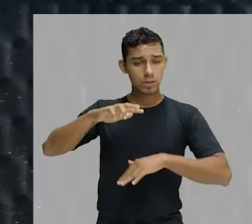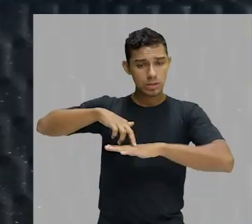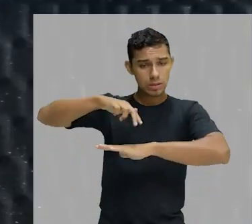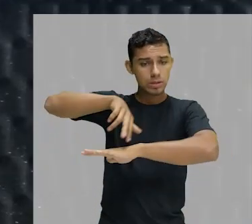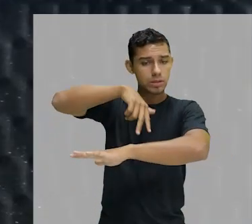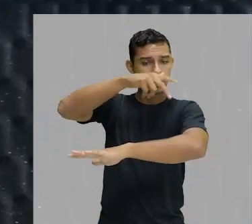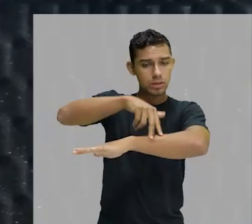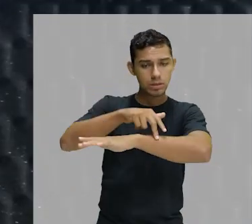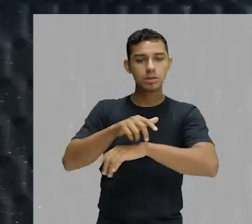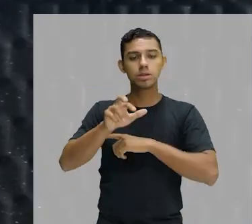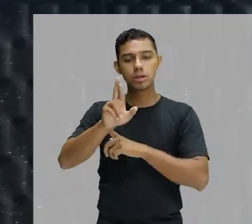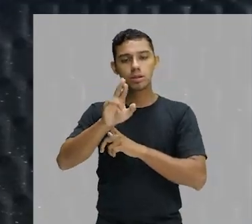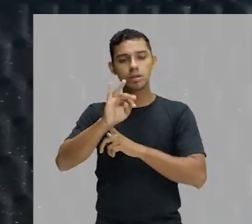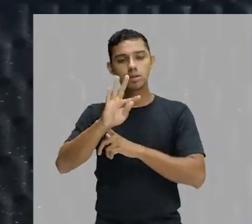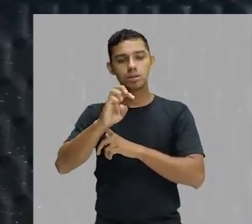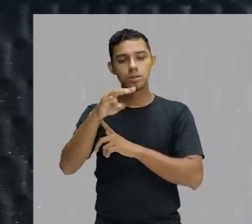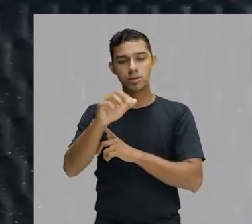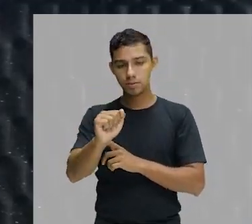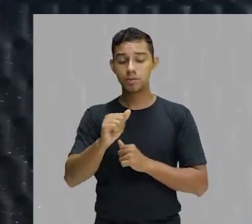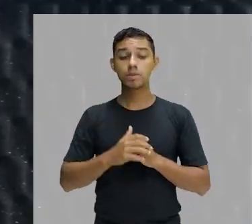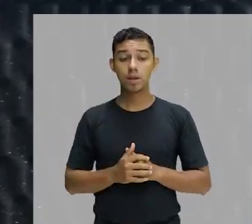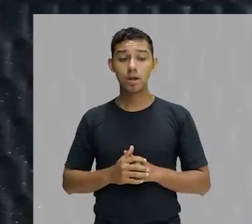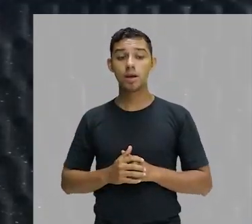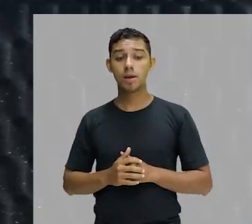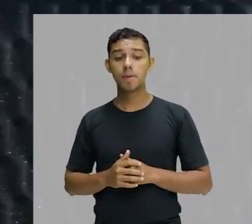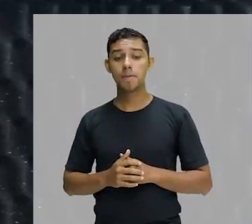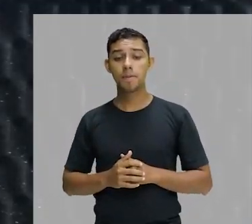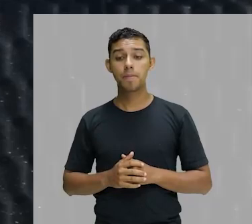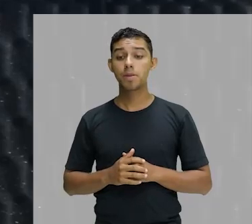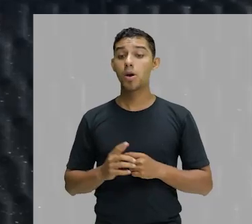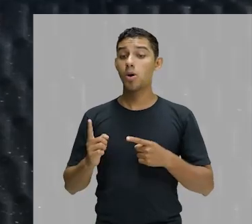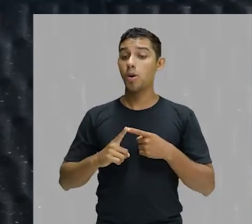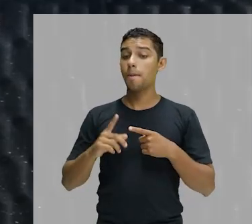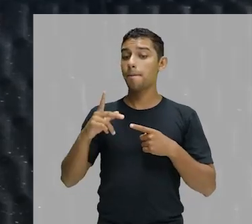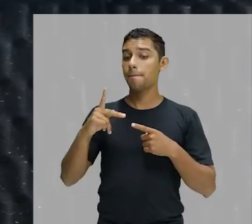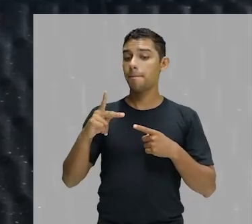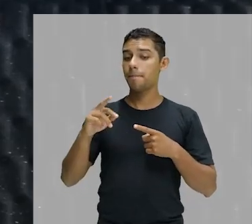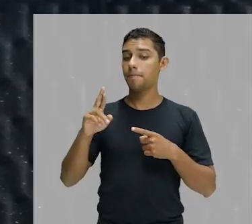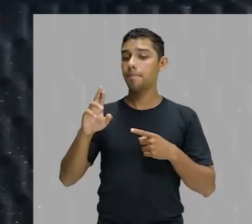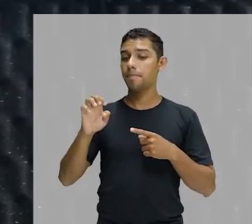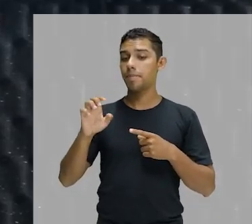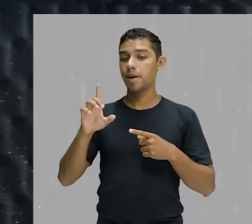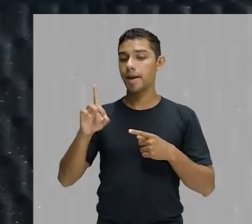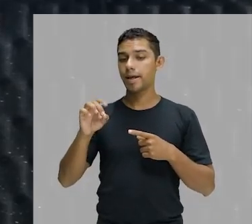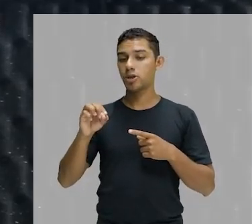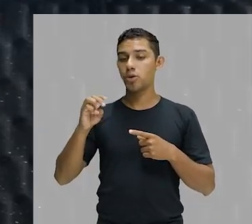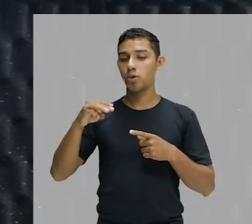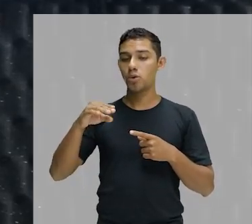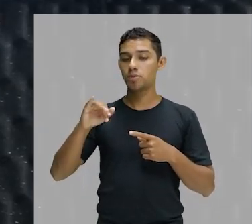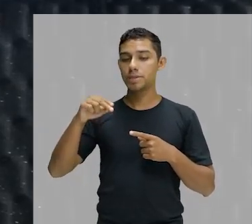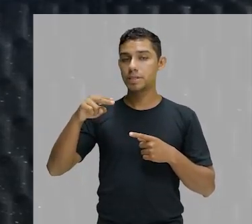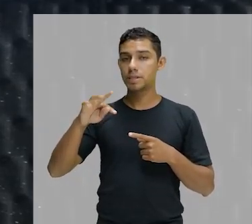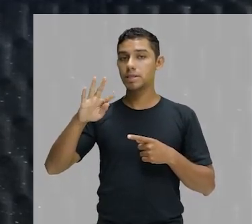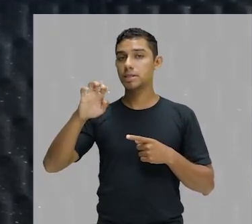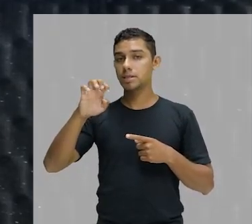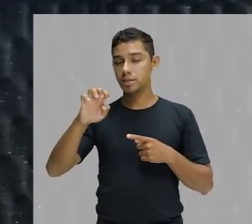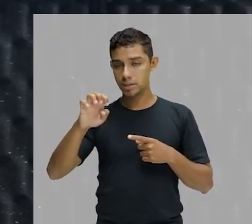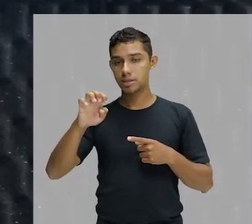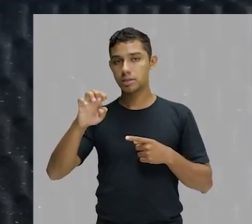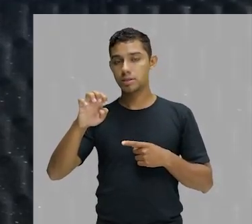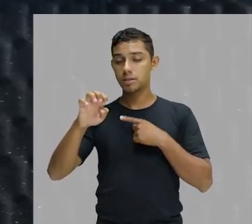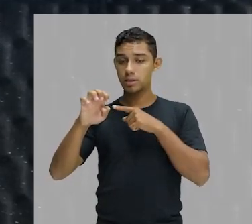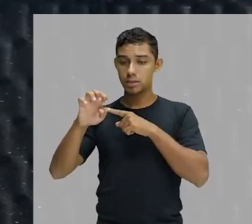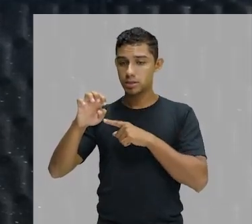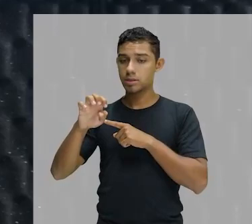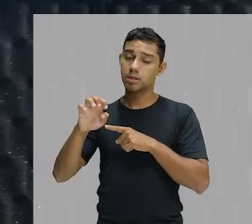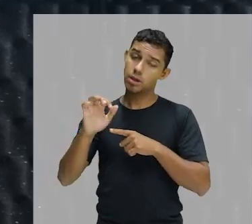rítmica percebam essa expressão aqui, ó, predominante, tá certo? Eu vou falar que vai ter as capacidades físicas, elas